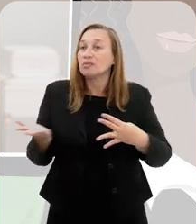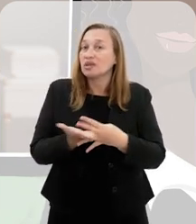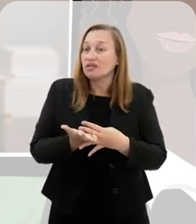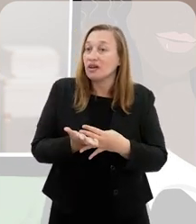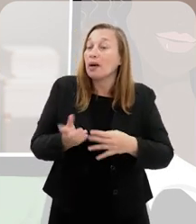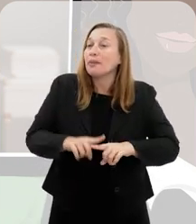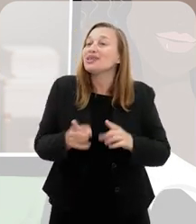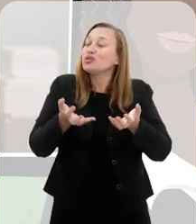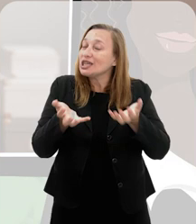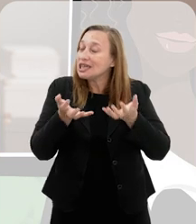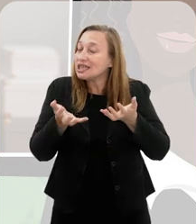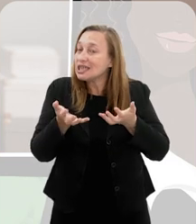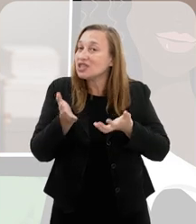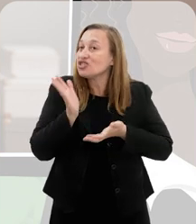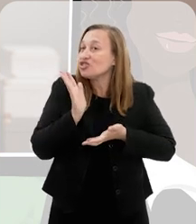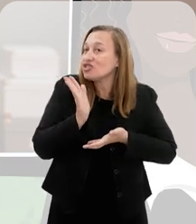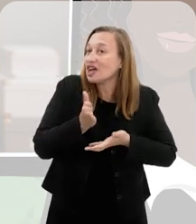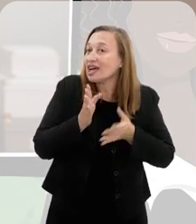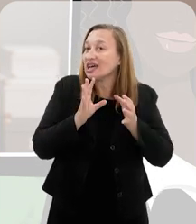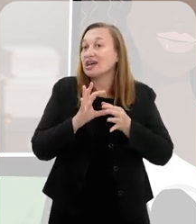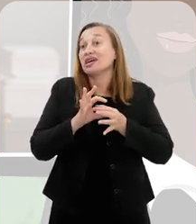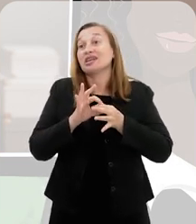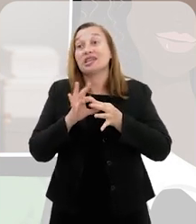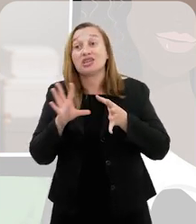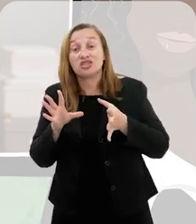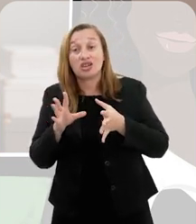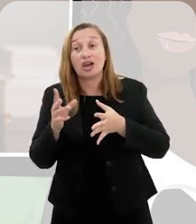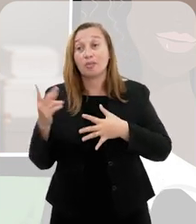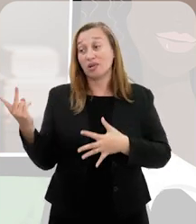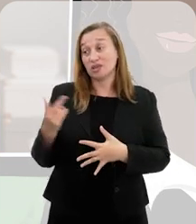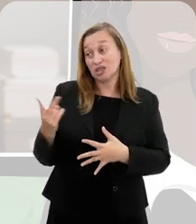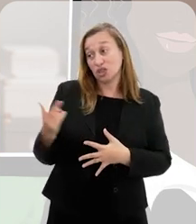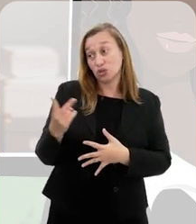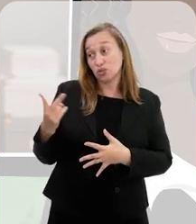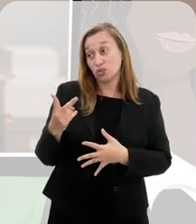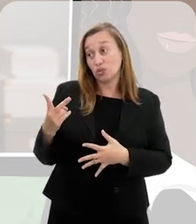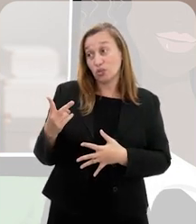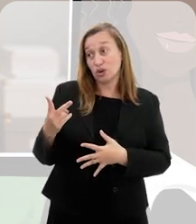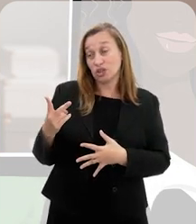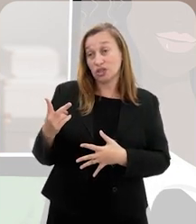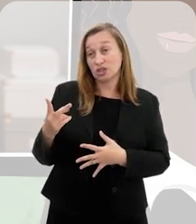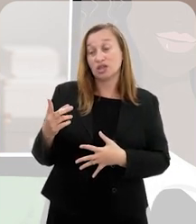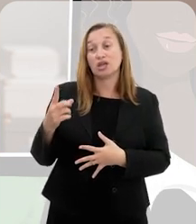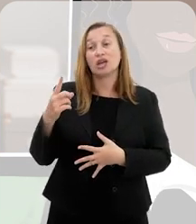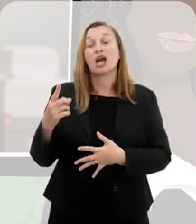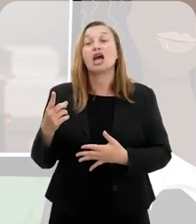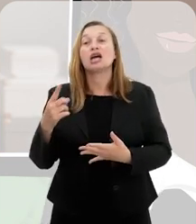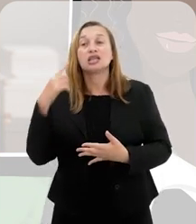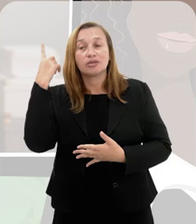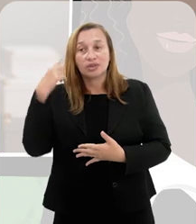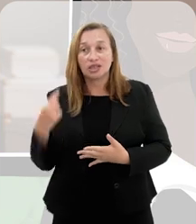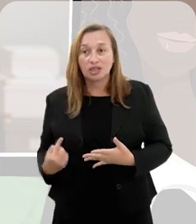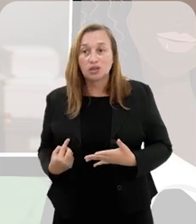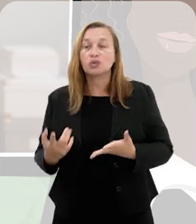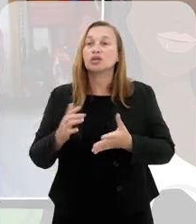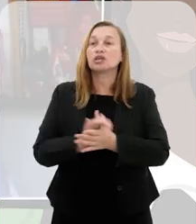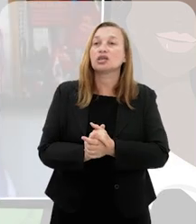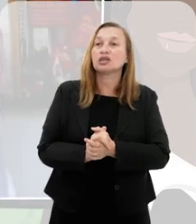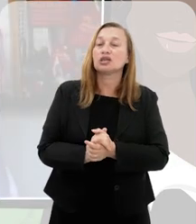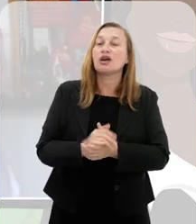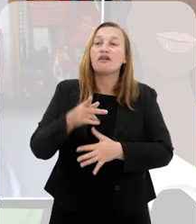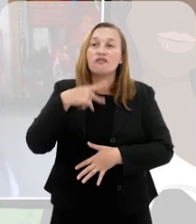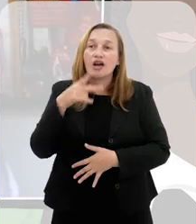sociedade. E a gente vai para o intervalo, mas eu queria já soltar aqui, ô deputada Dani, para no segundo bloco